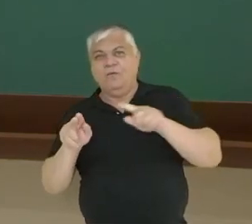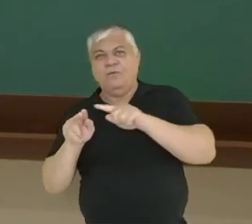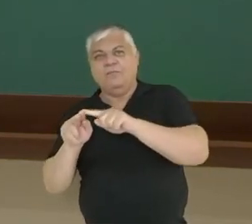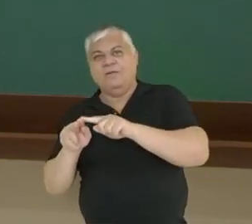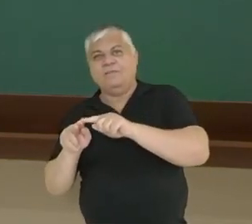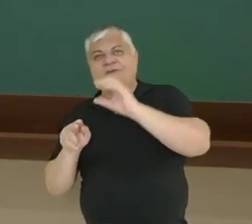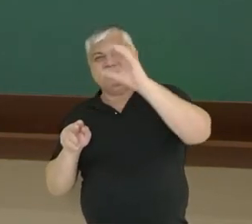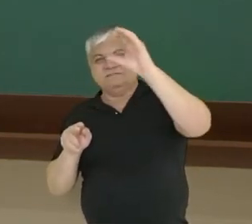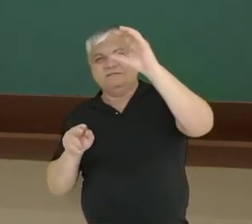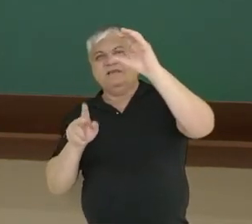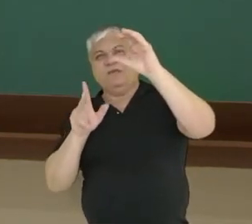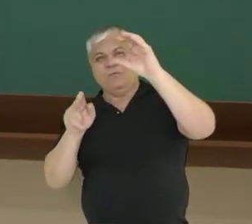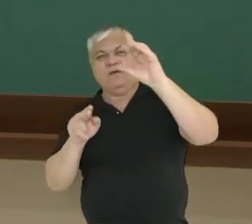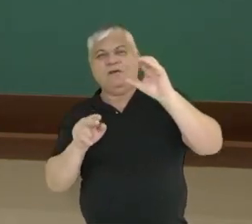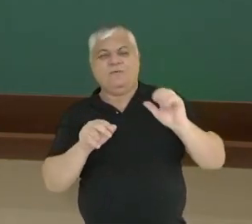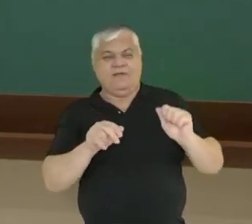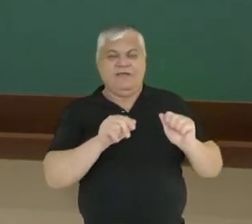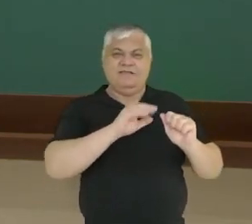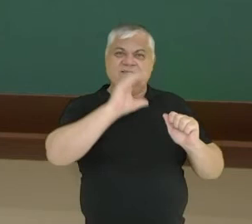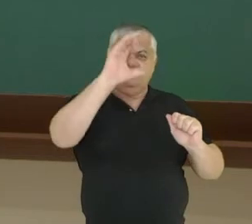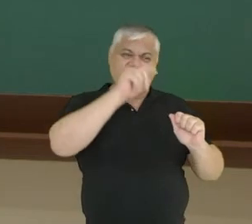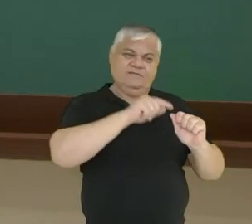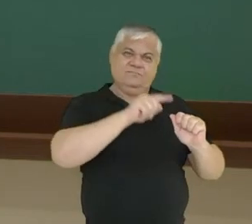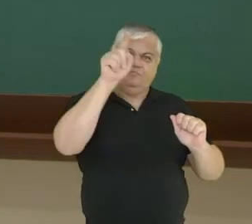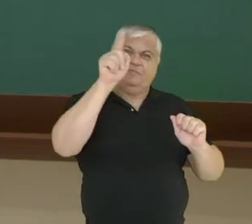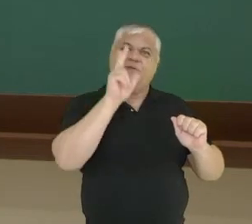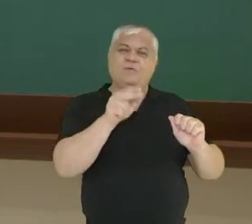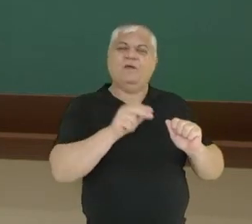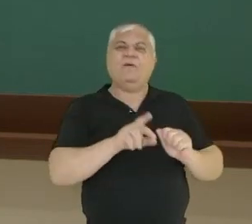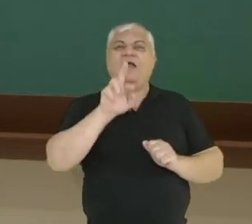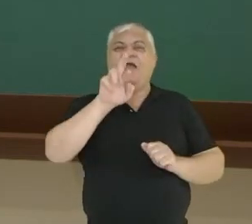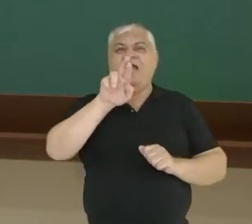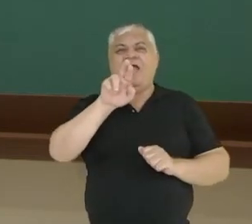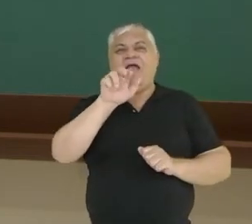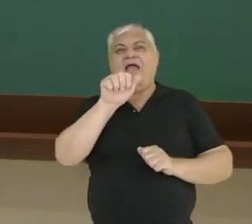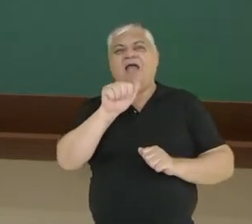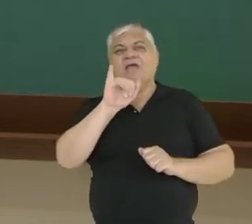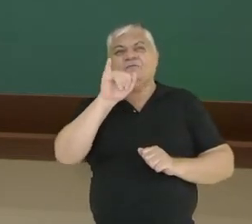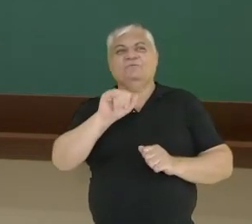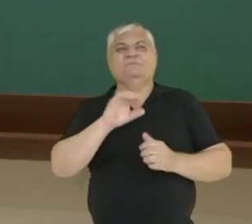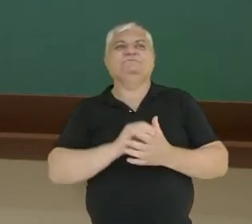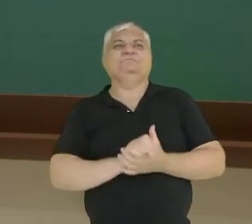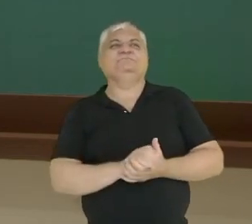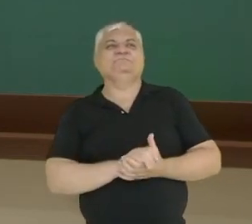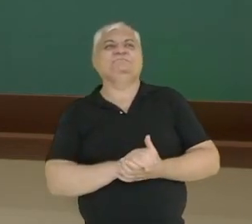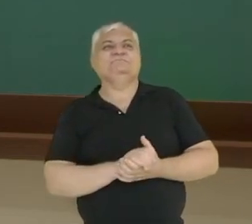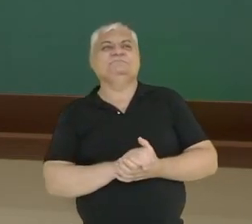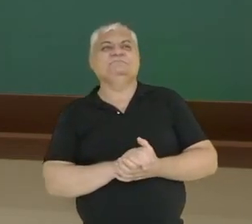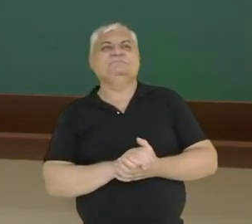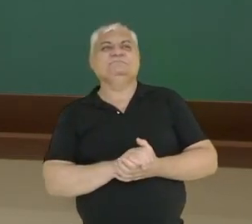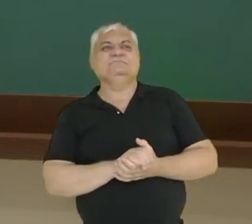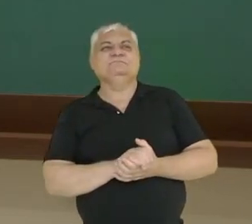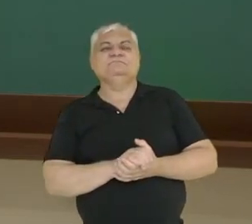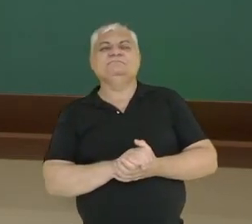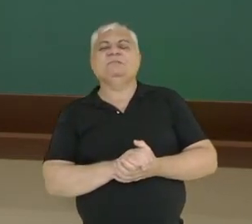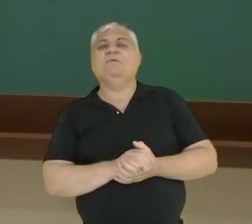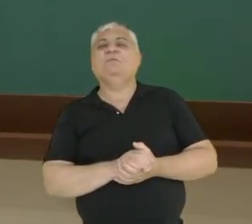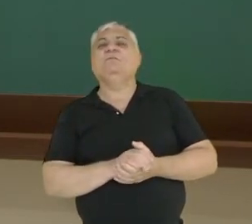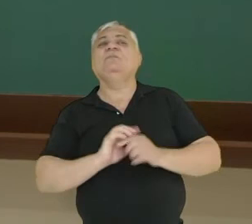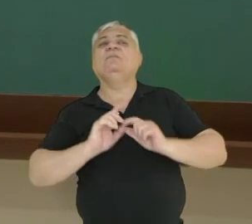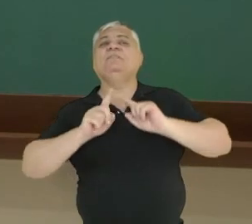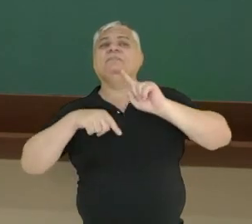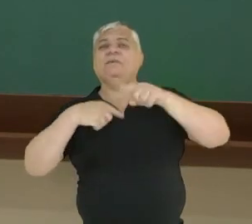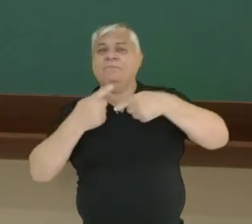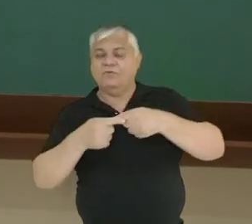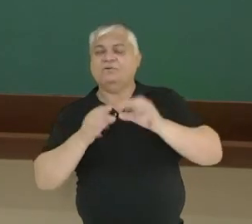quanto de A até C. Então, isso se chama raio, ok? Qual que é o próximo passo, então?